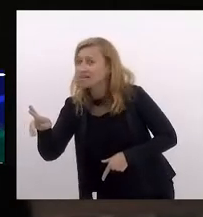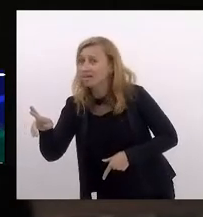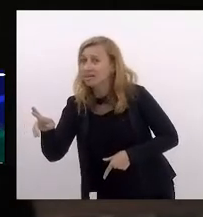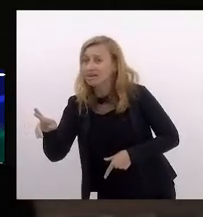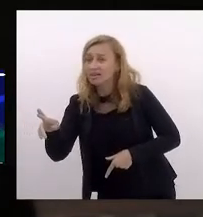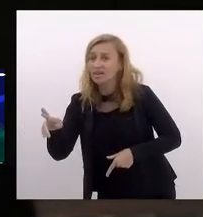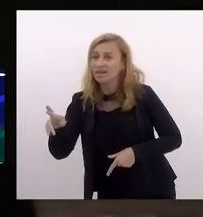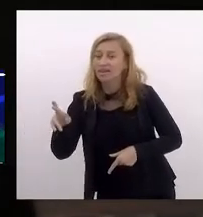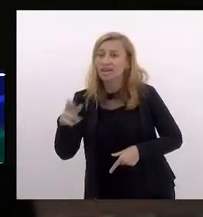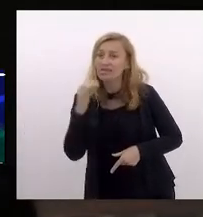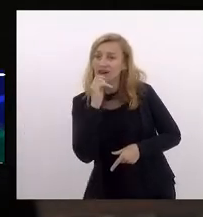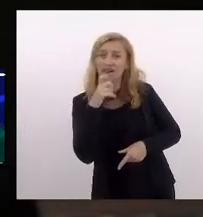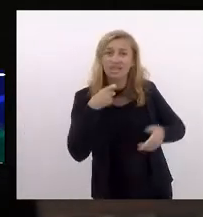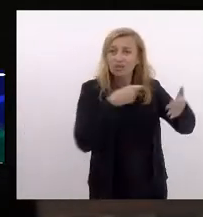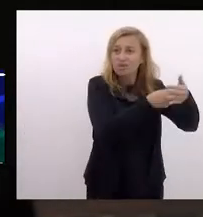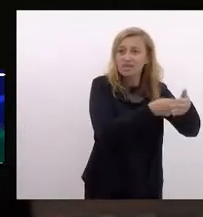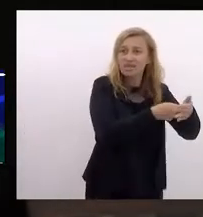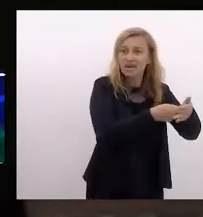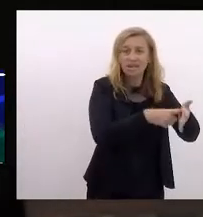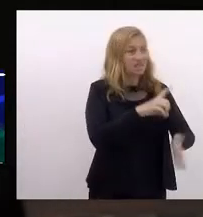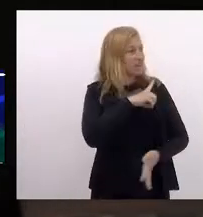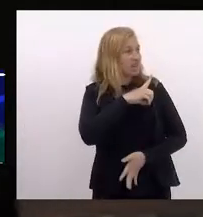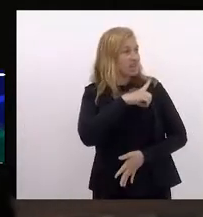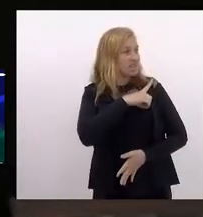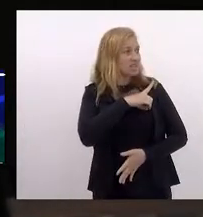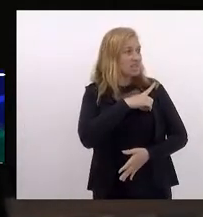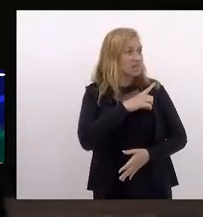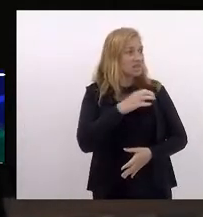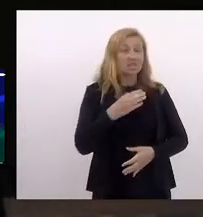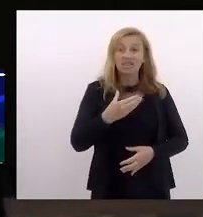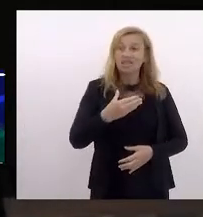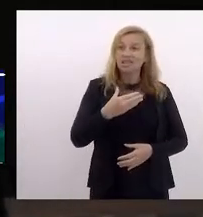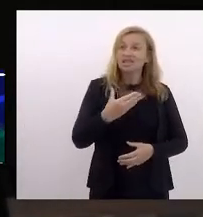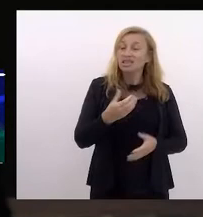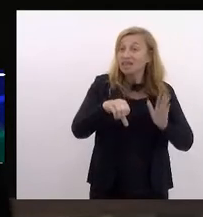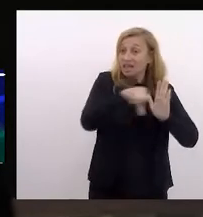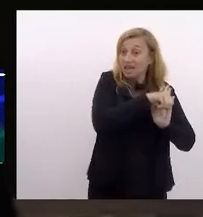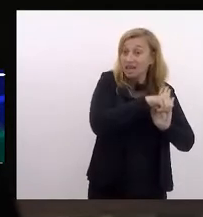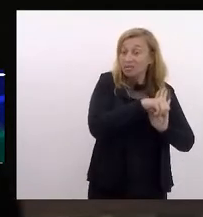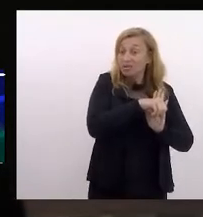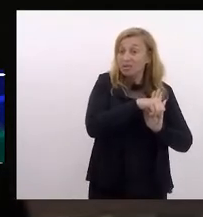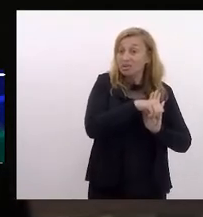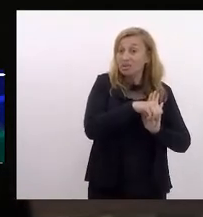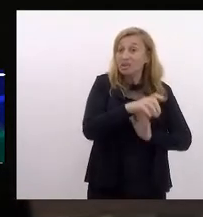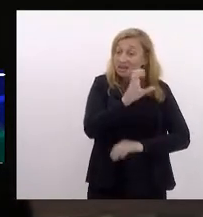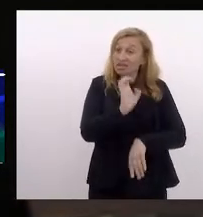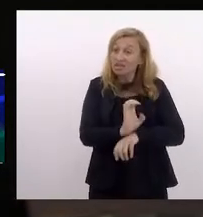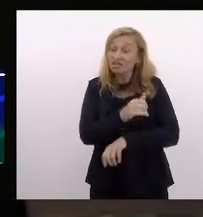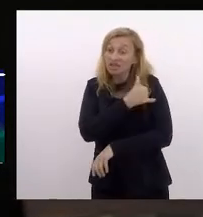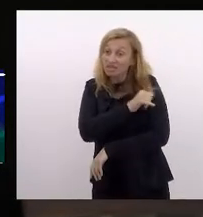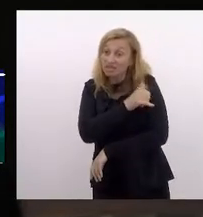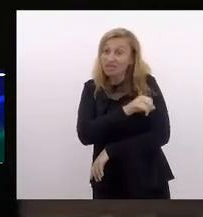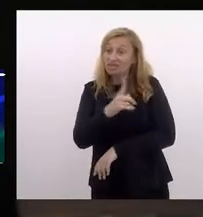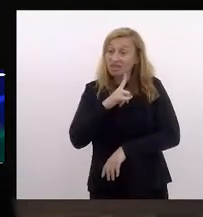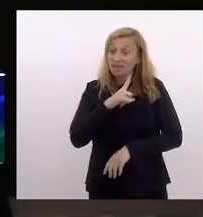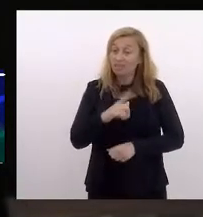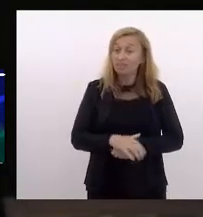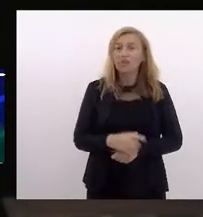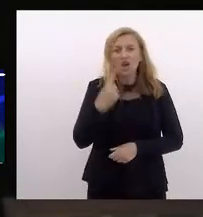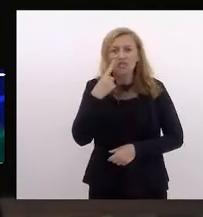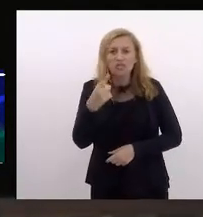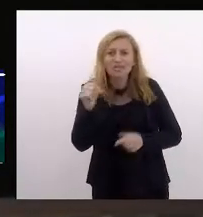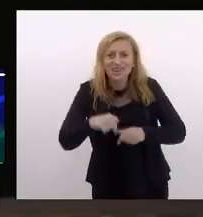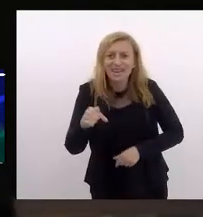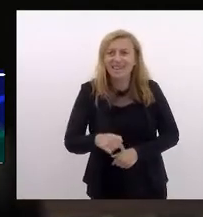que vai denunciar na delegacia de crimes religioso que nós temos um estado hora e nós vemos